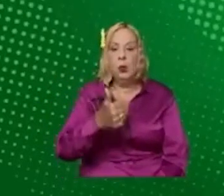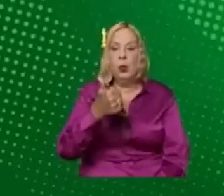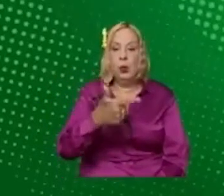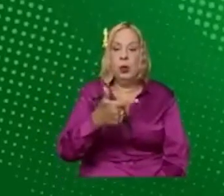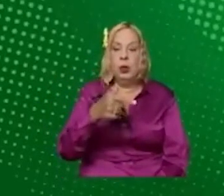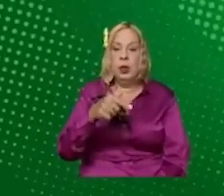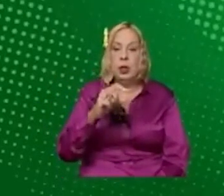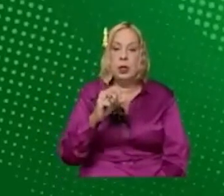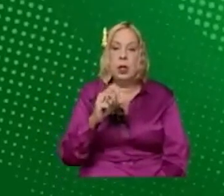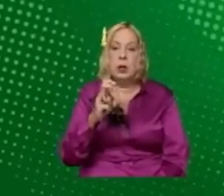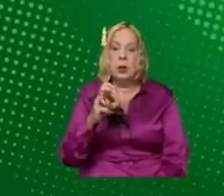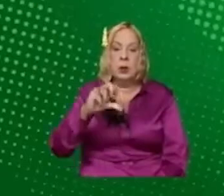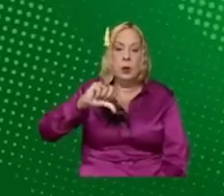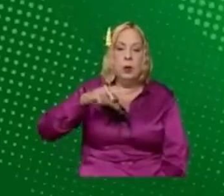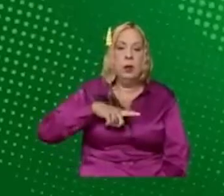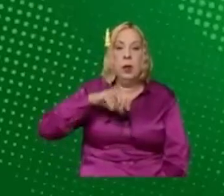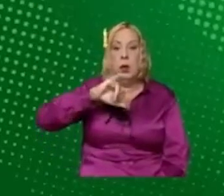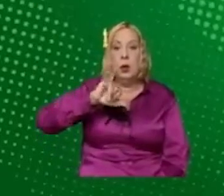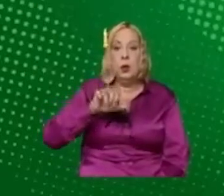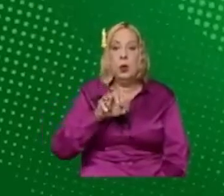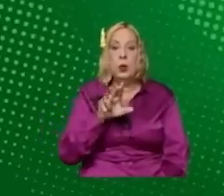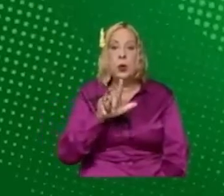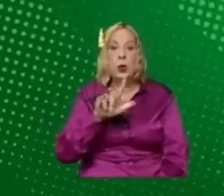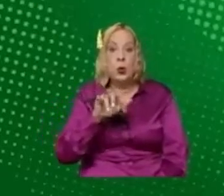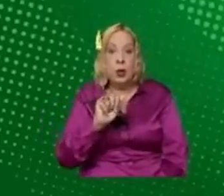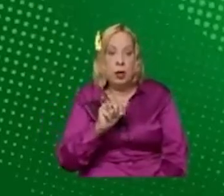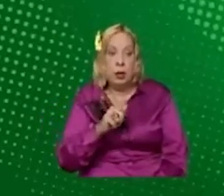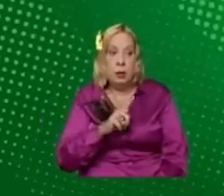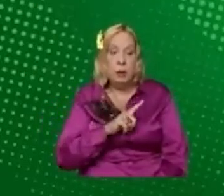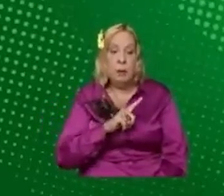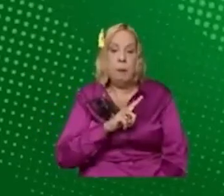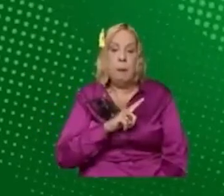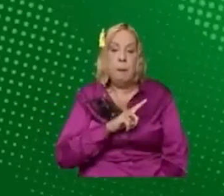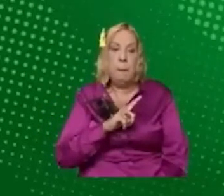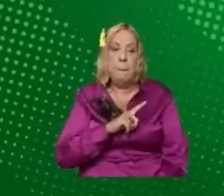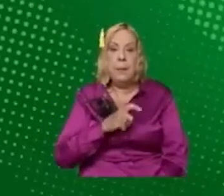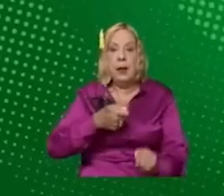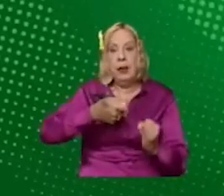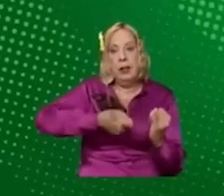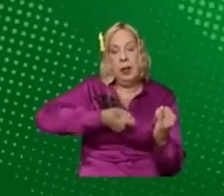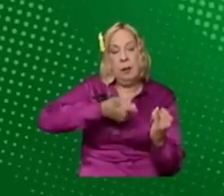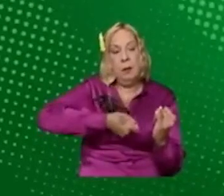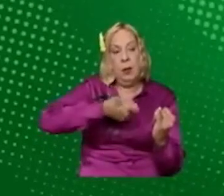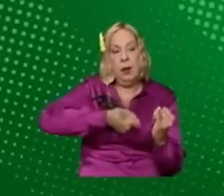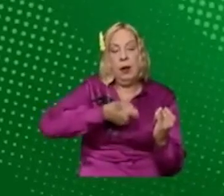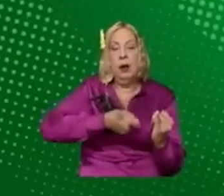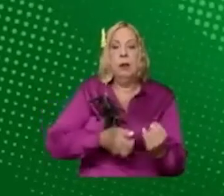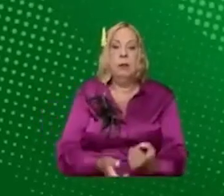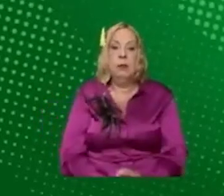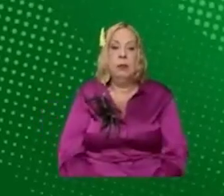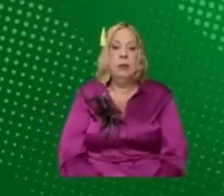127059. A Júlia adquiriu na Panificação Santo Antônio em Itaporanga. Parabéns, Júlia.